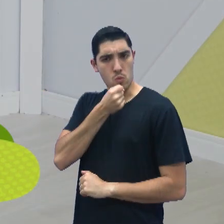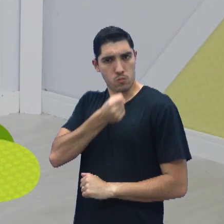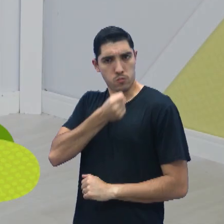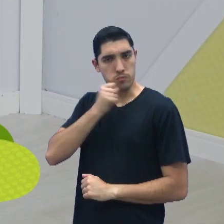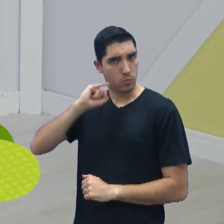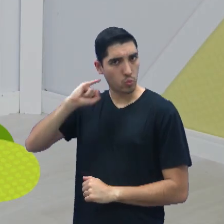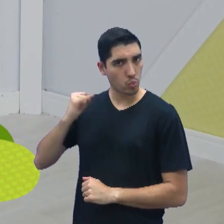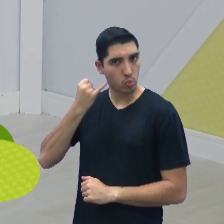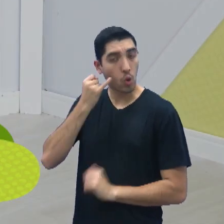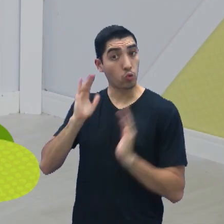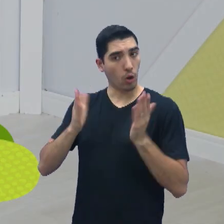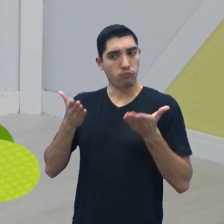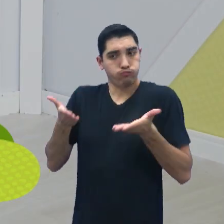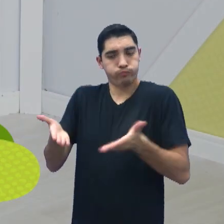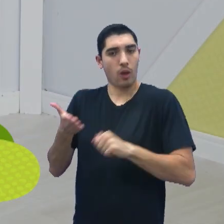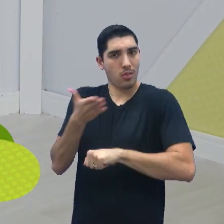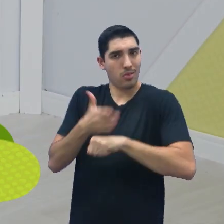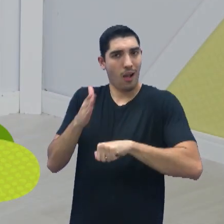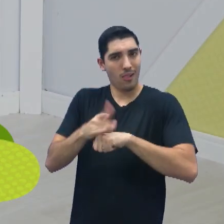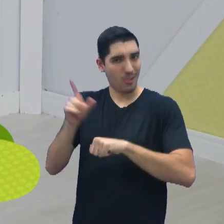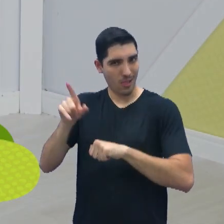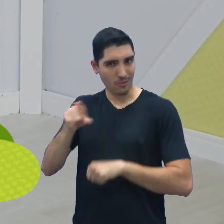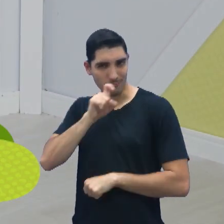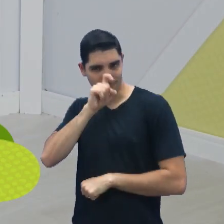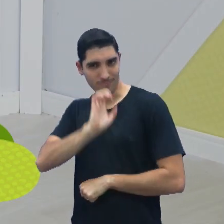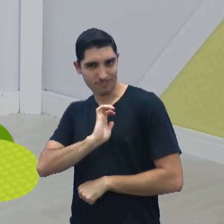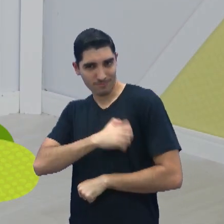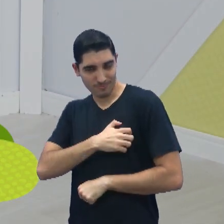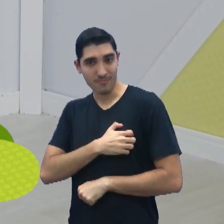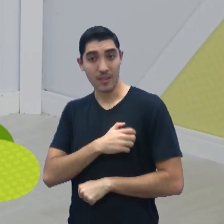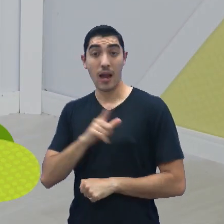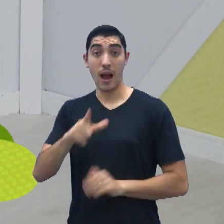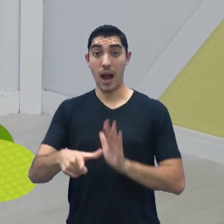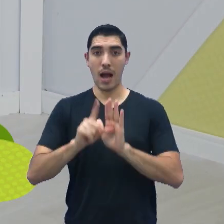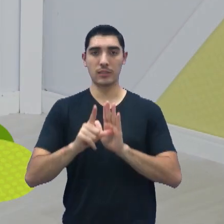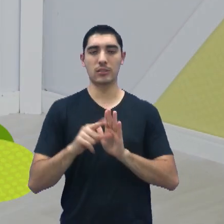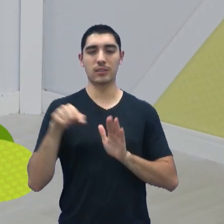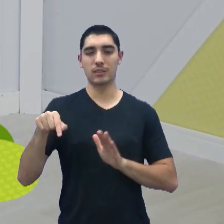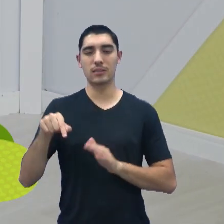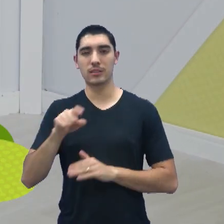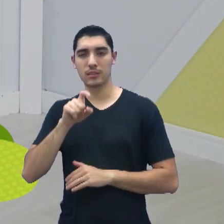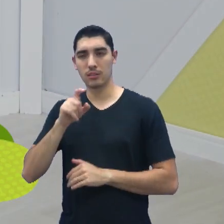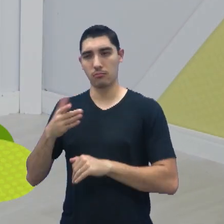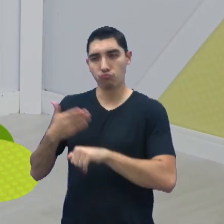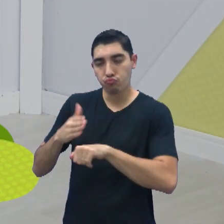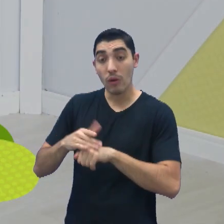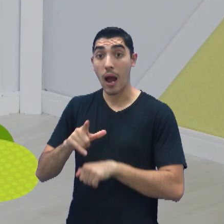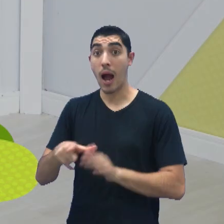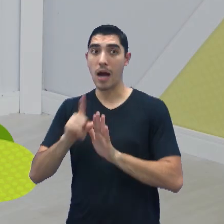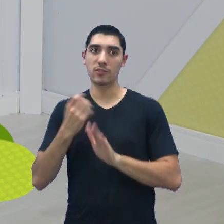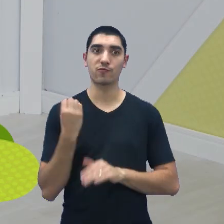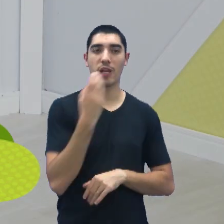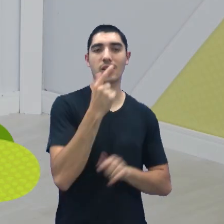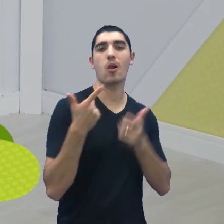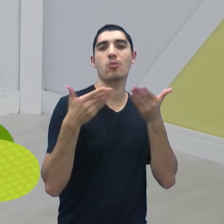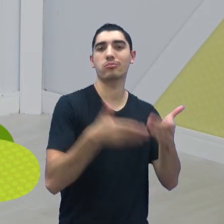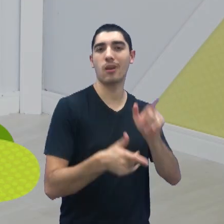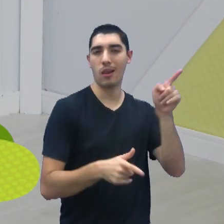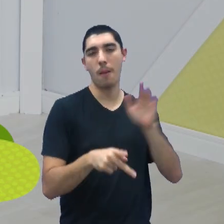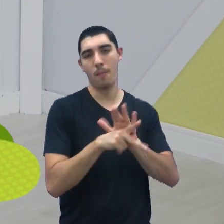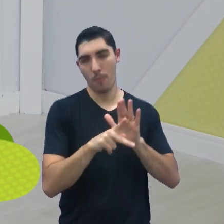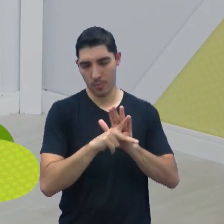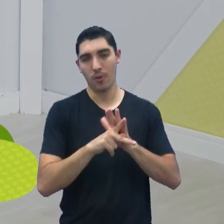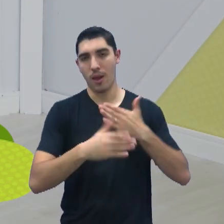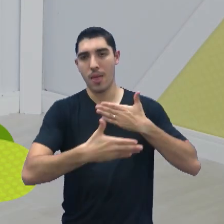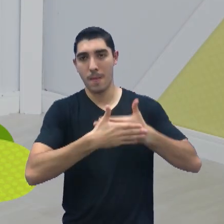treino da Águia antes da viagem da delegação a Ribeirão Preto e conta como está o clima pelos lados do Ninho da Águia. As imagens